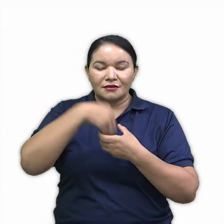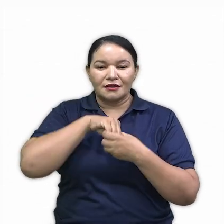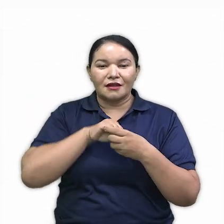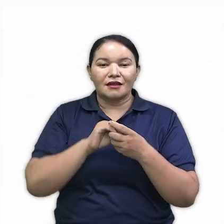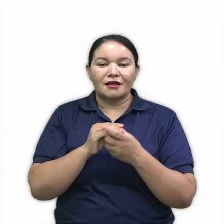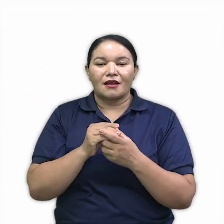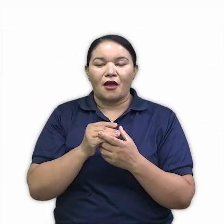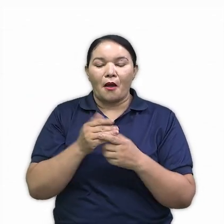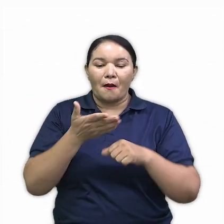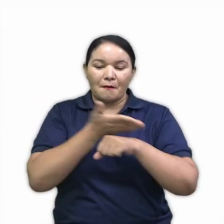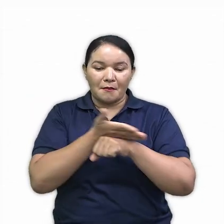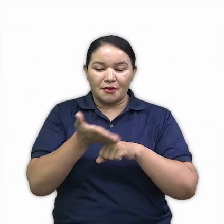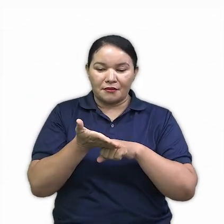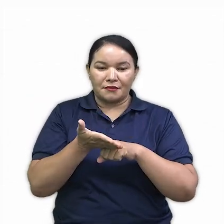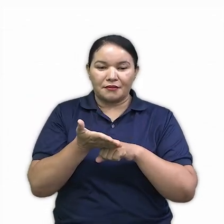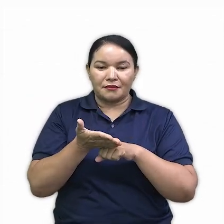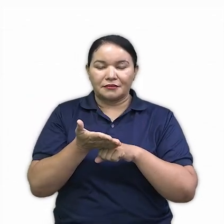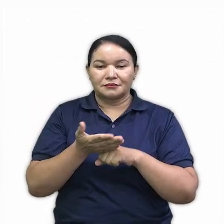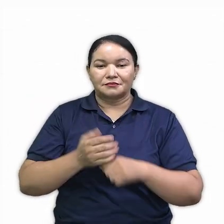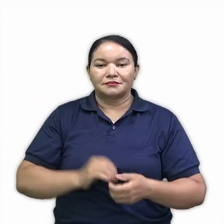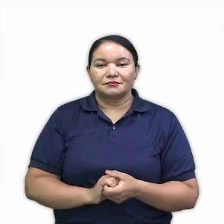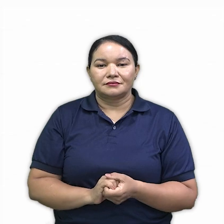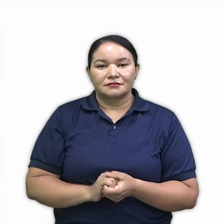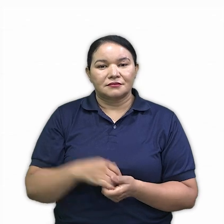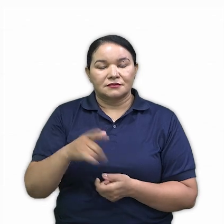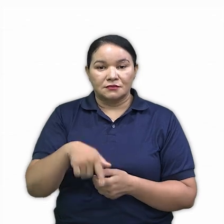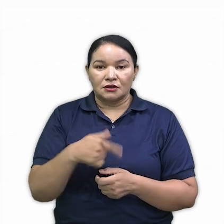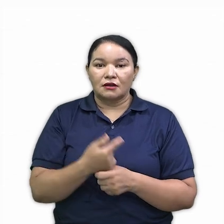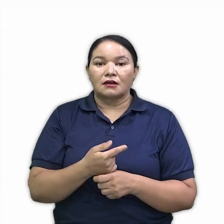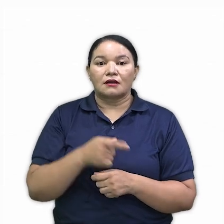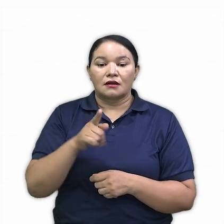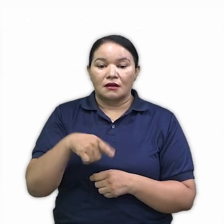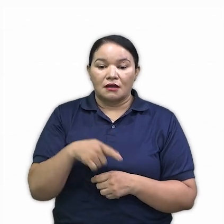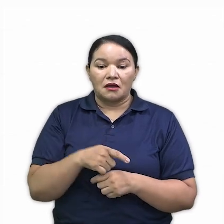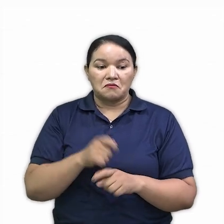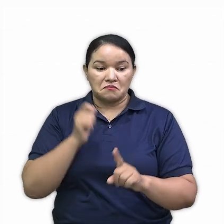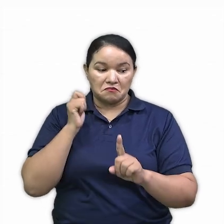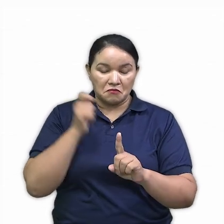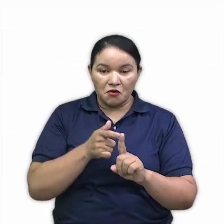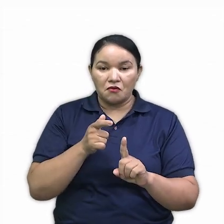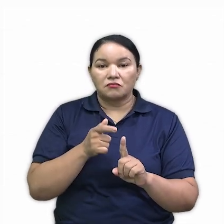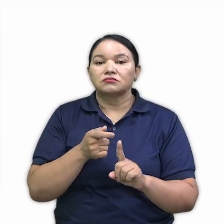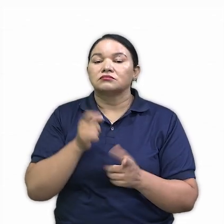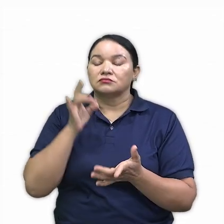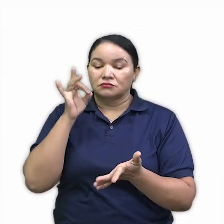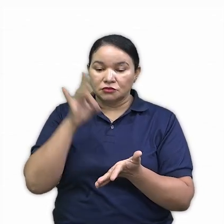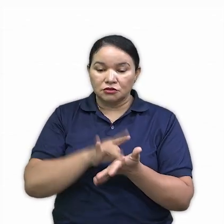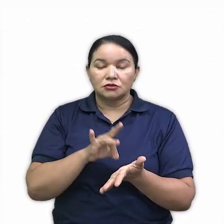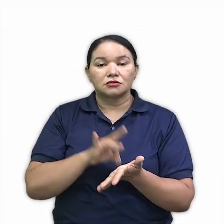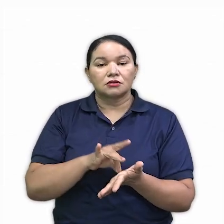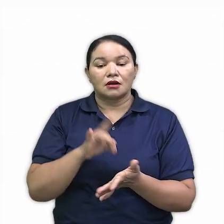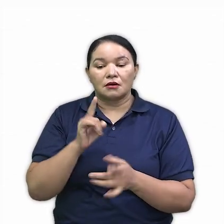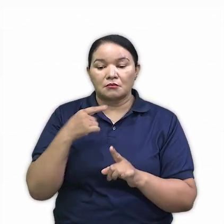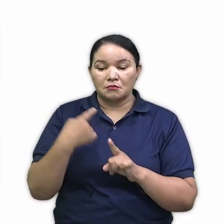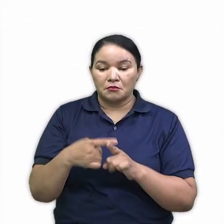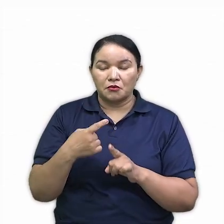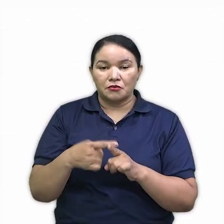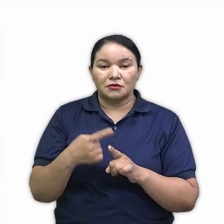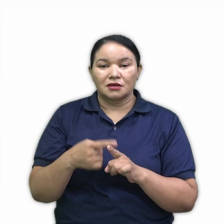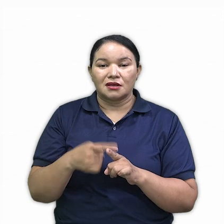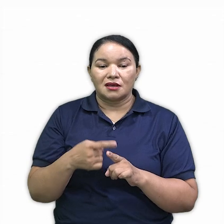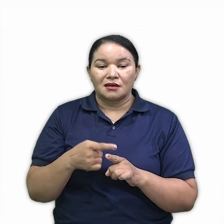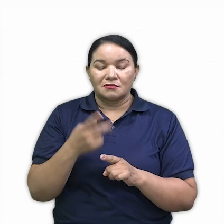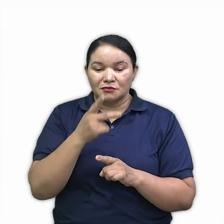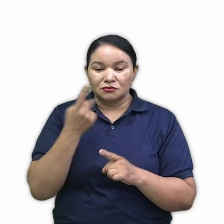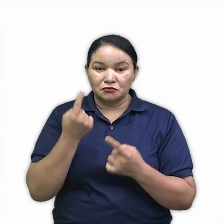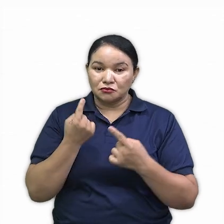branca. Essa aqui, sim, essa aqui é uma ofensa mesmo, direta, né? Ele é preto de alma branca, quer dizer,